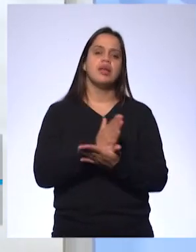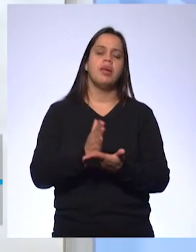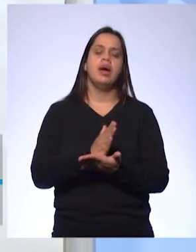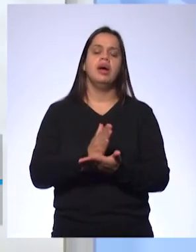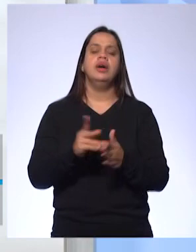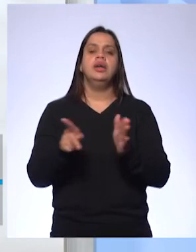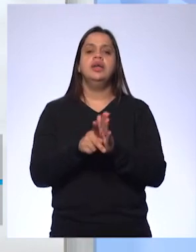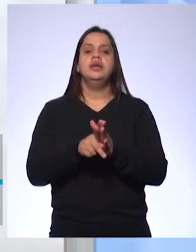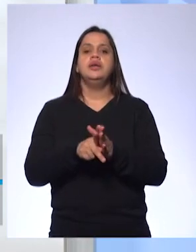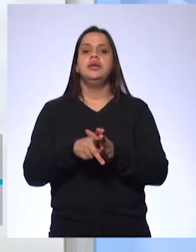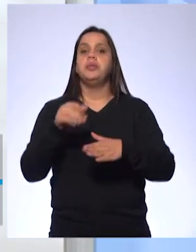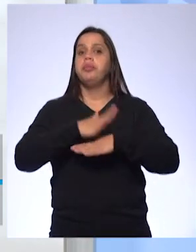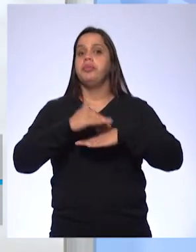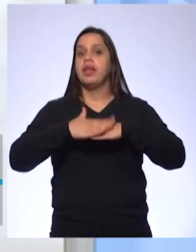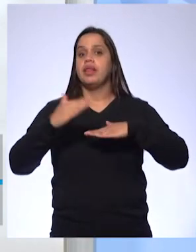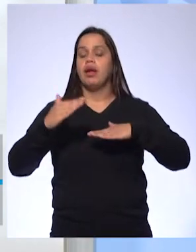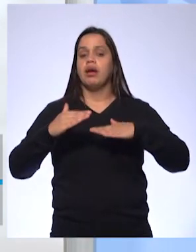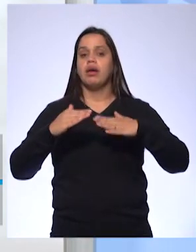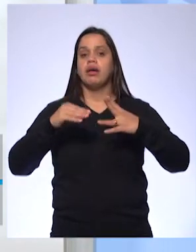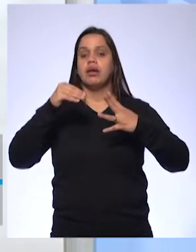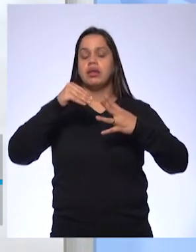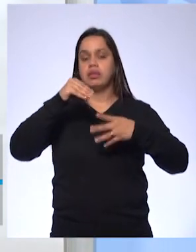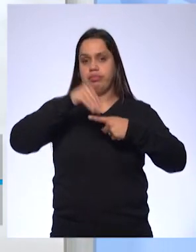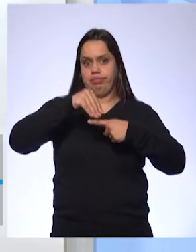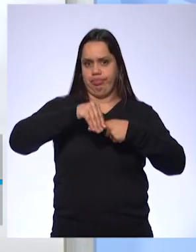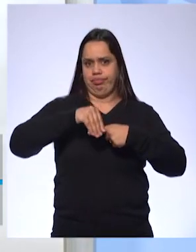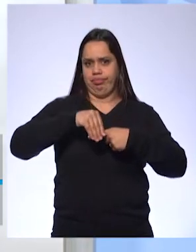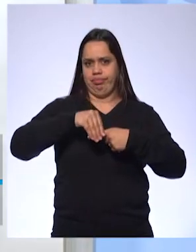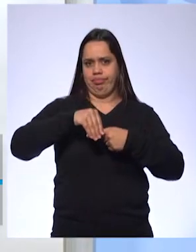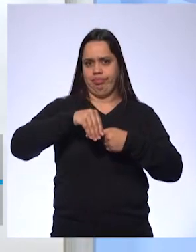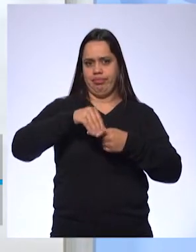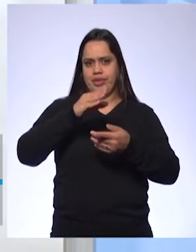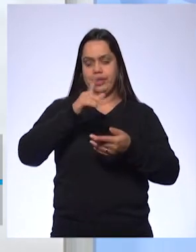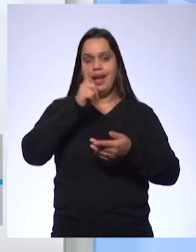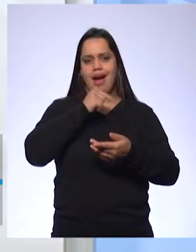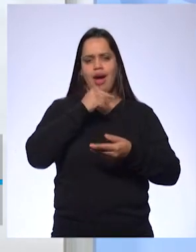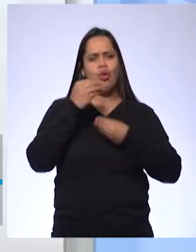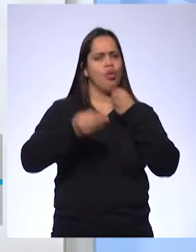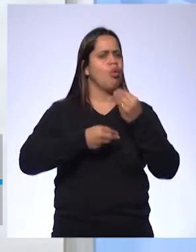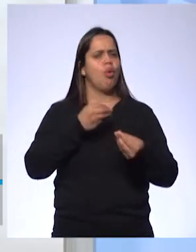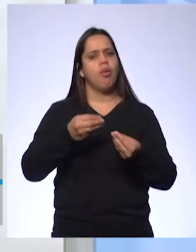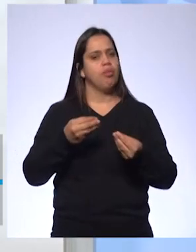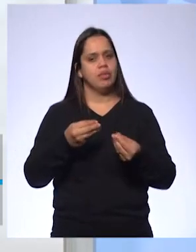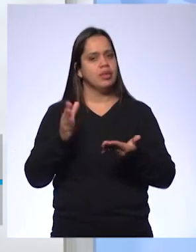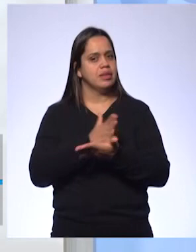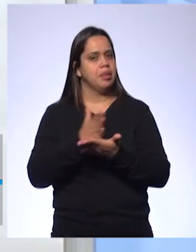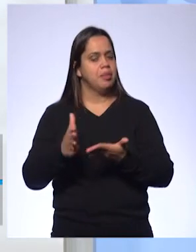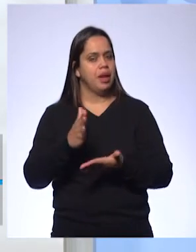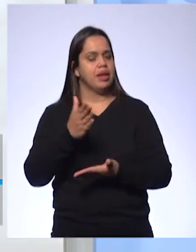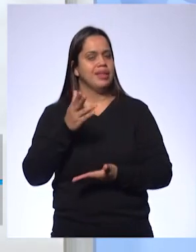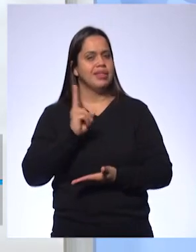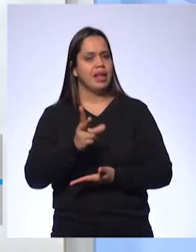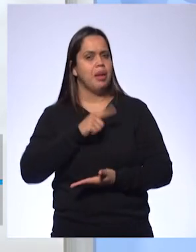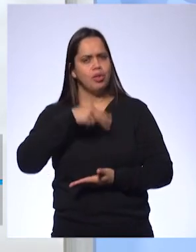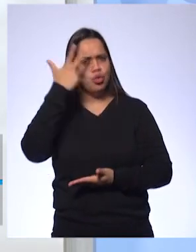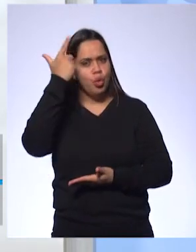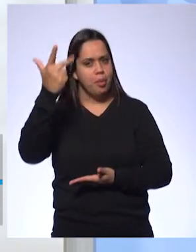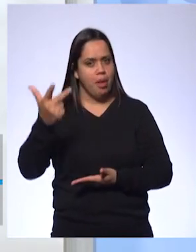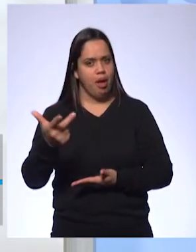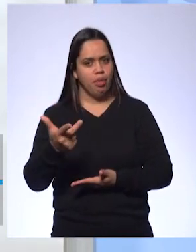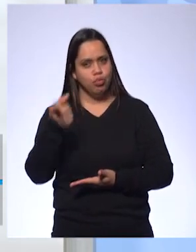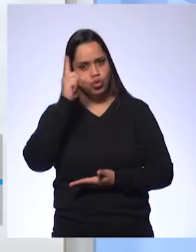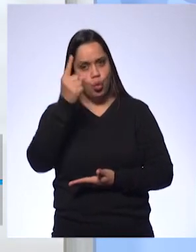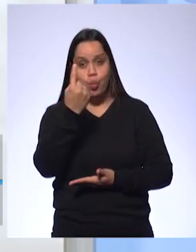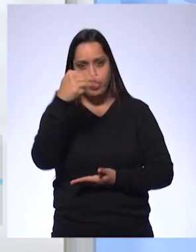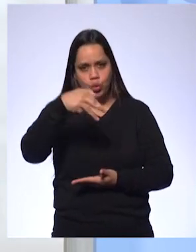aí da água, como é que eu faço? Qual que é a separação mais comum que você tem no dia a dia? Escreve aí para mim 1